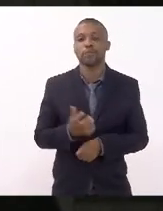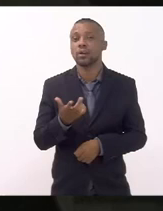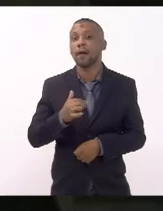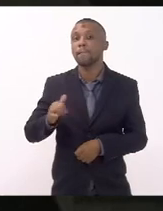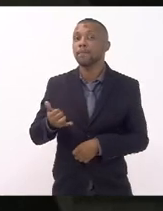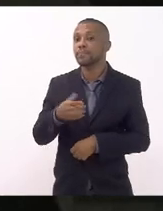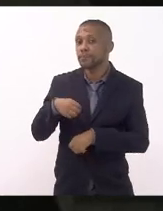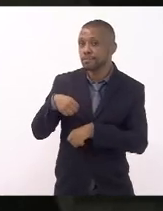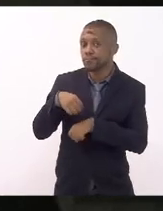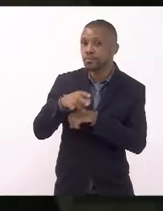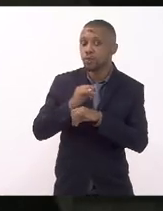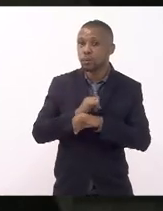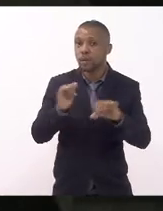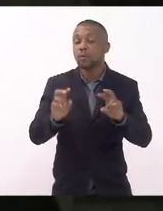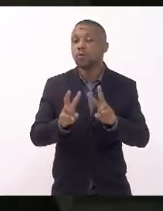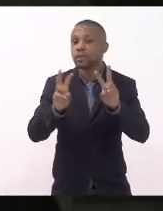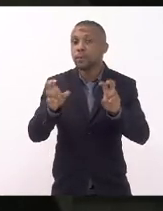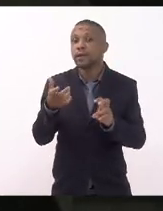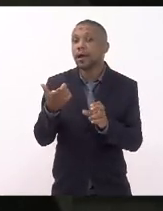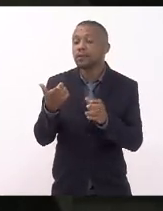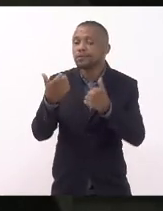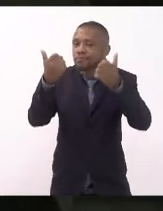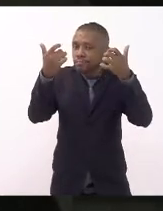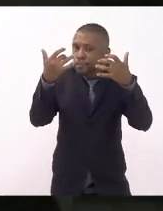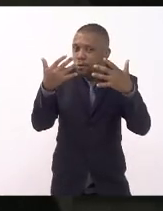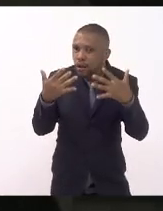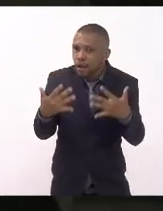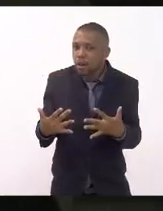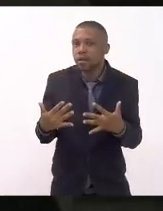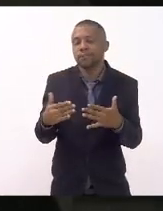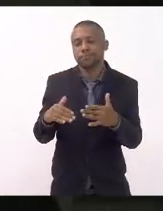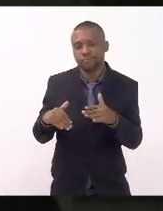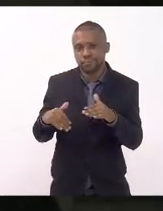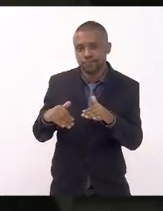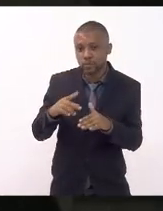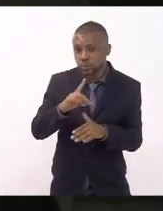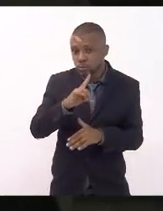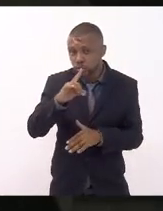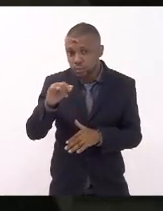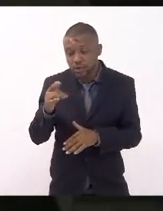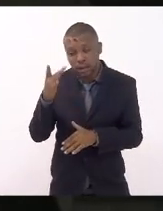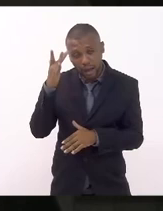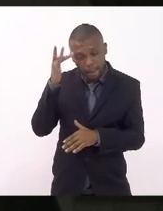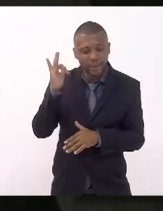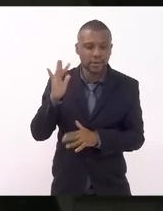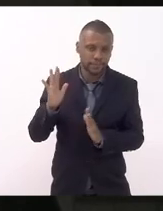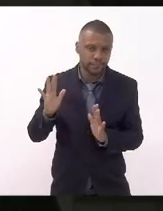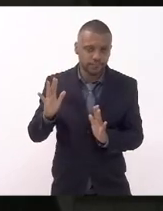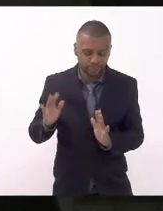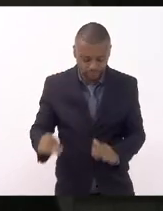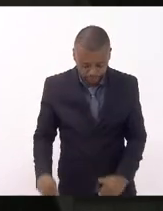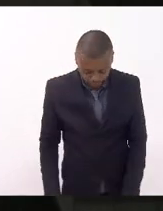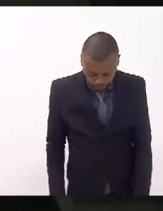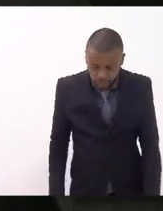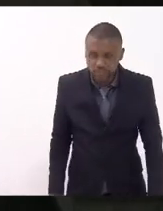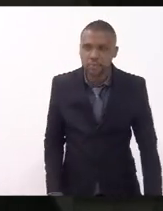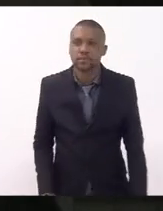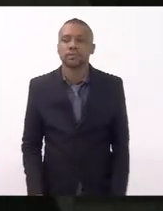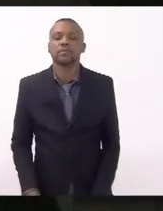anunciar o tema que pretendo desenvolver no dia de amanhã, porque